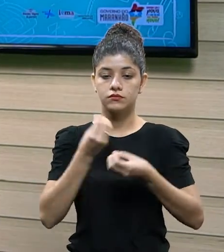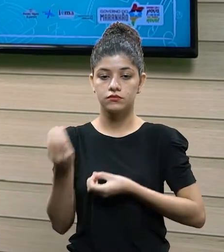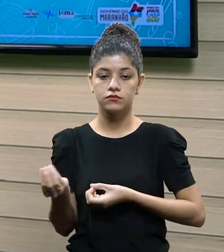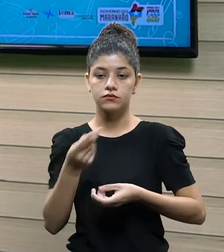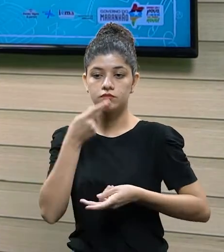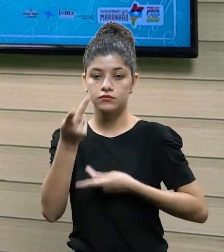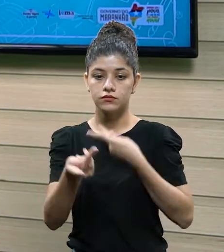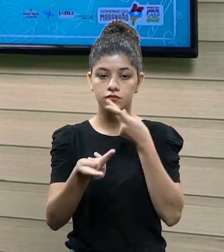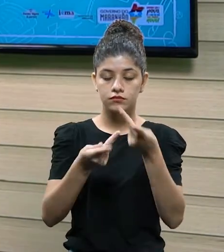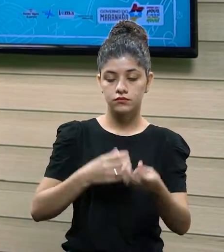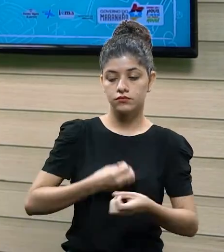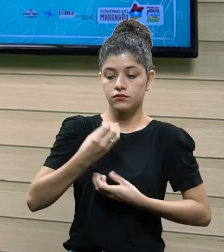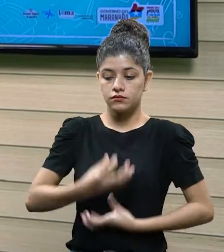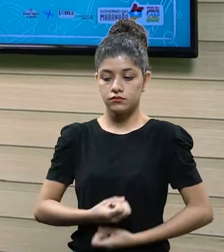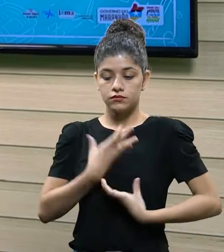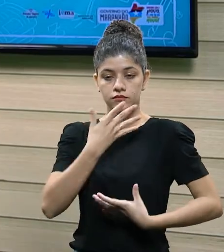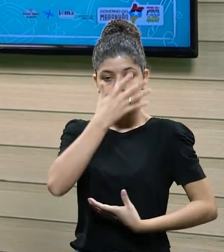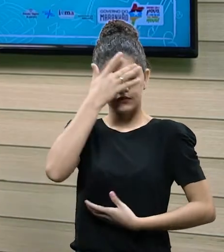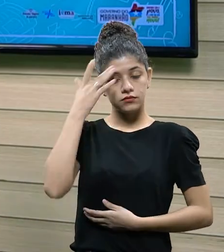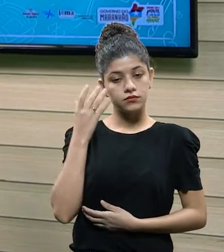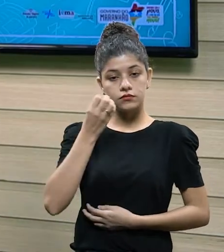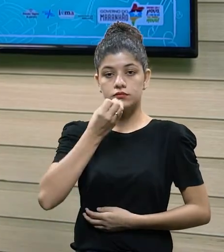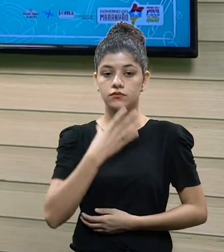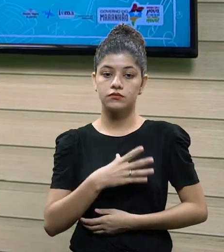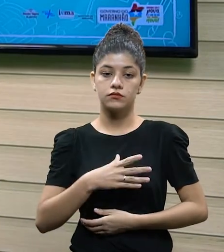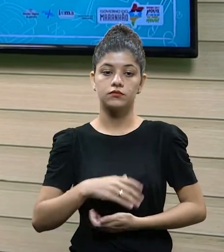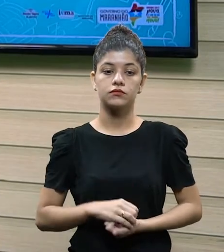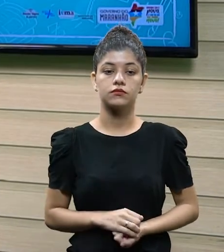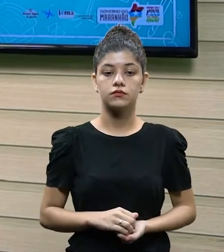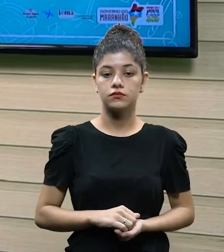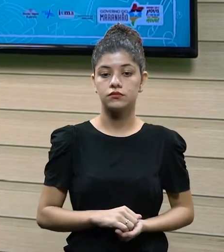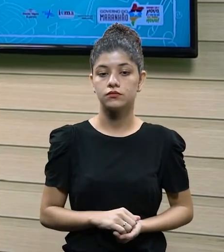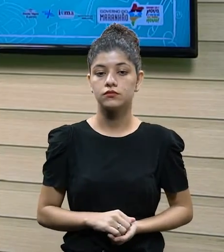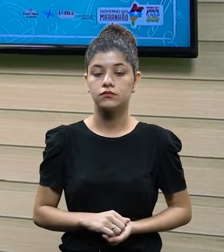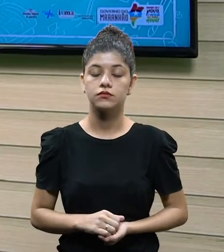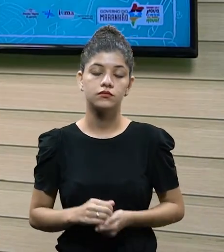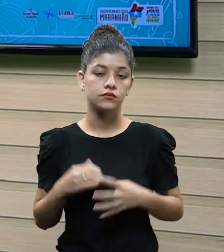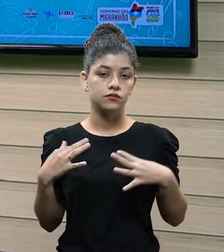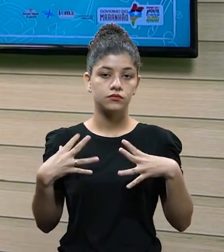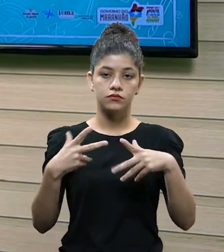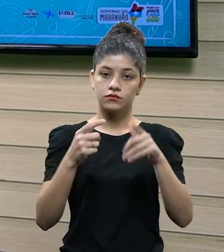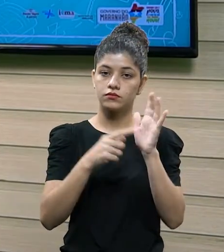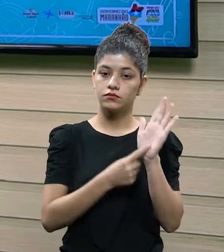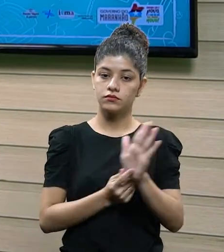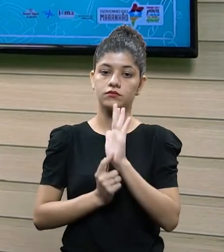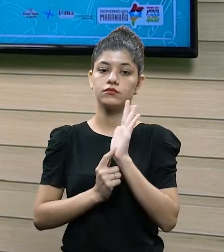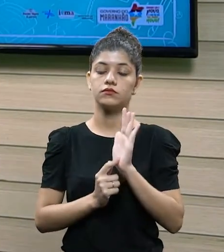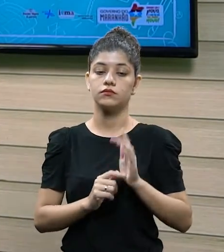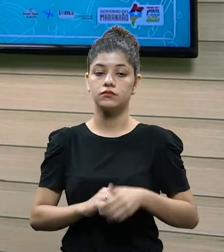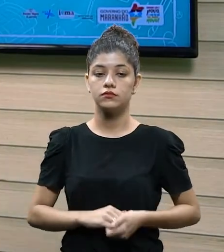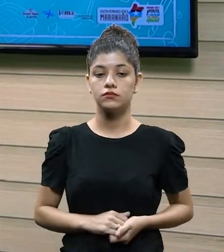forma de falar, a minha forma de me expressar vai dizer se eu sou um cara humilde, se eu sou um cara grosso, egoísta, prepotente.